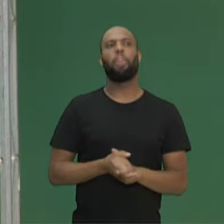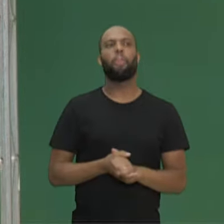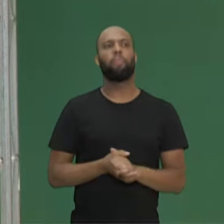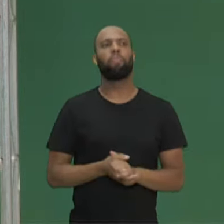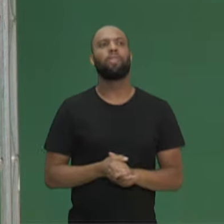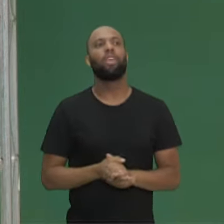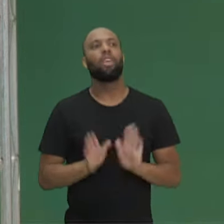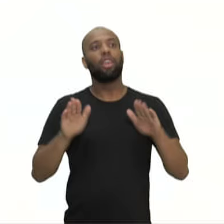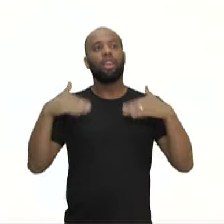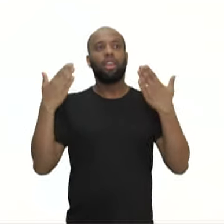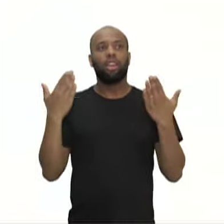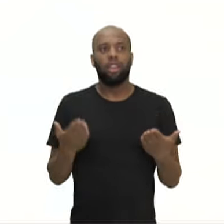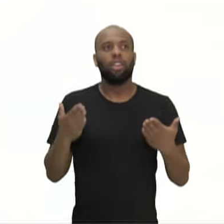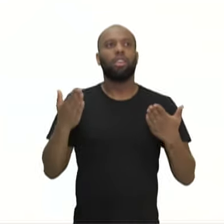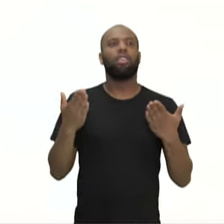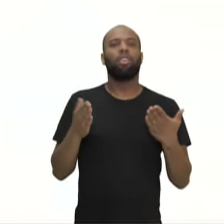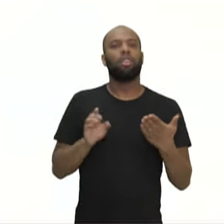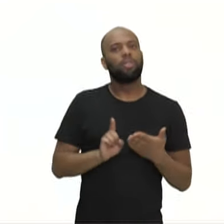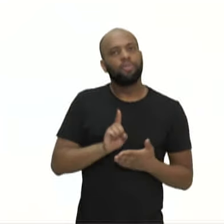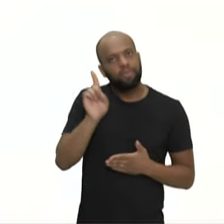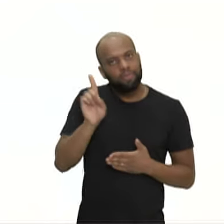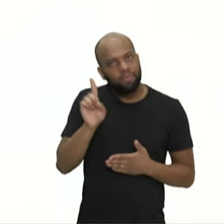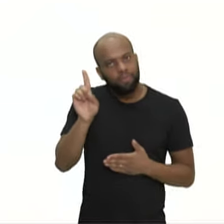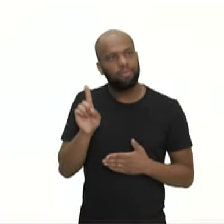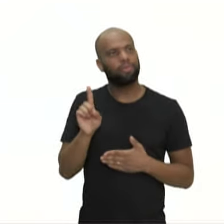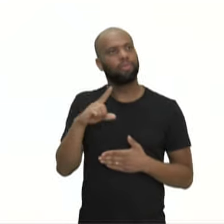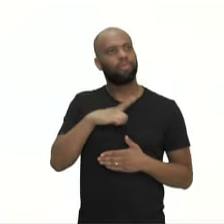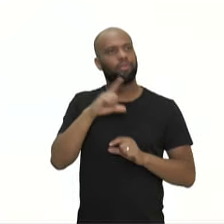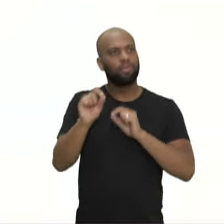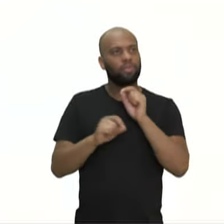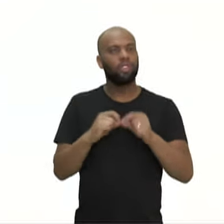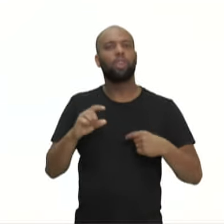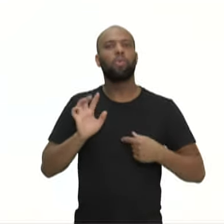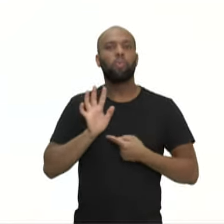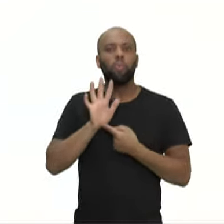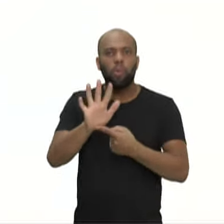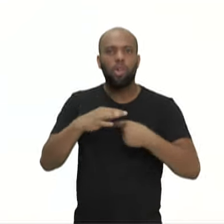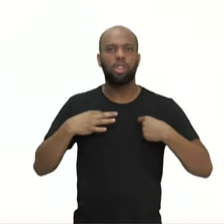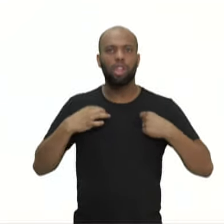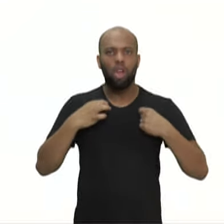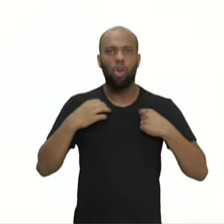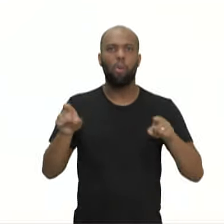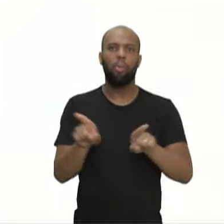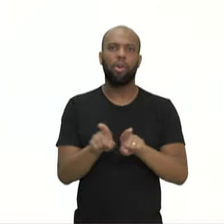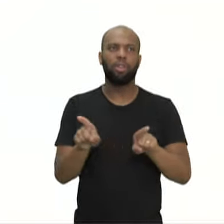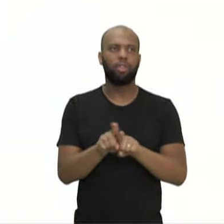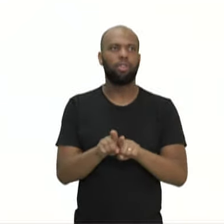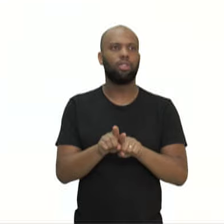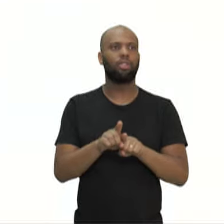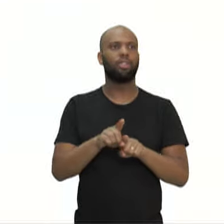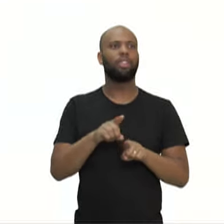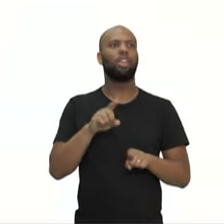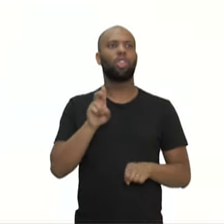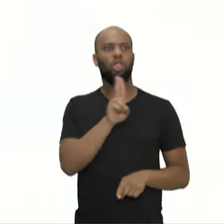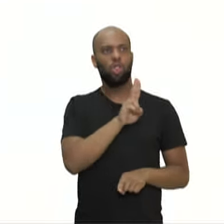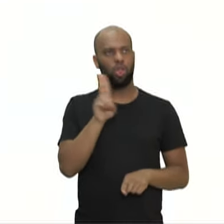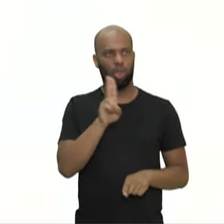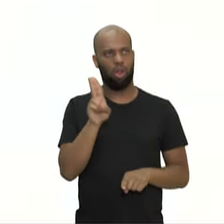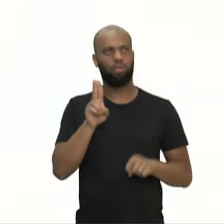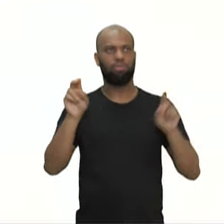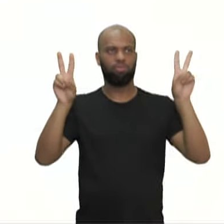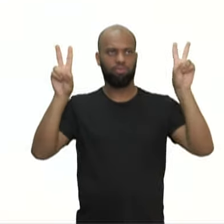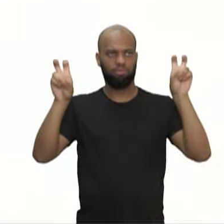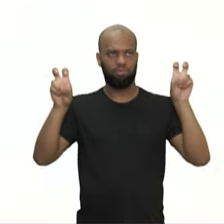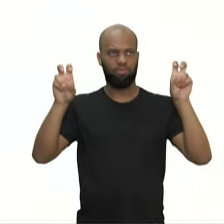Esse espetáculo aqui, né, o figurino trazendo a função dele também, né, o espetáculo A Longa Espera. Ator